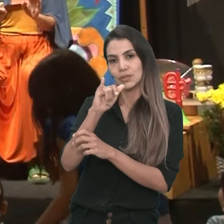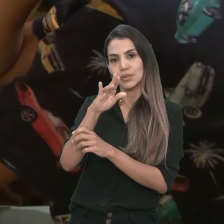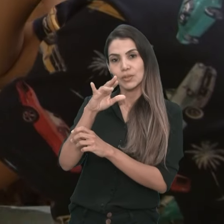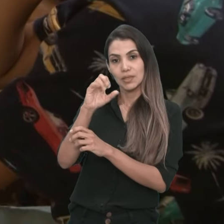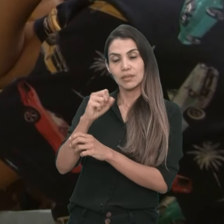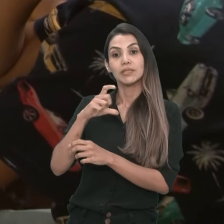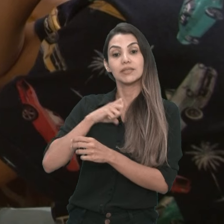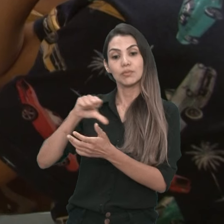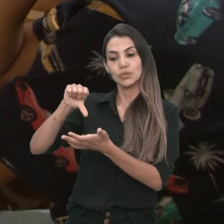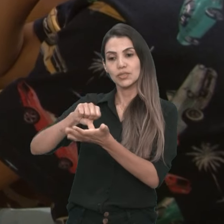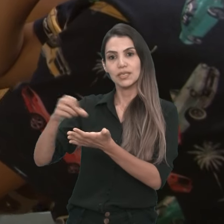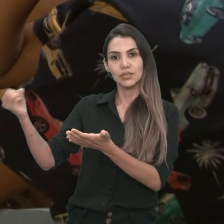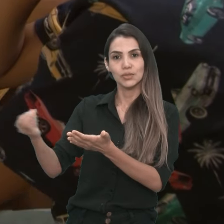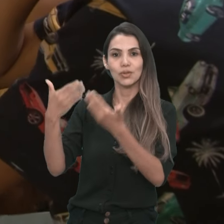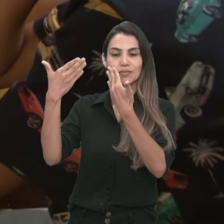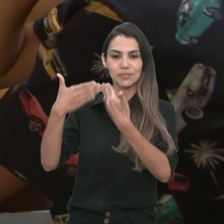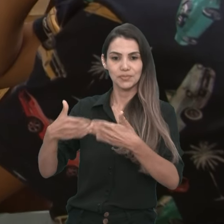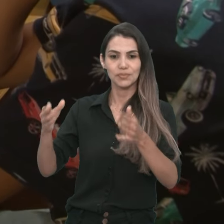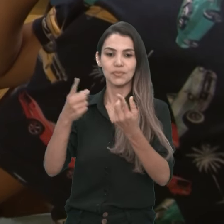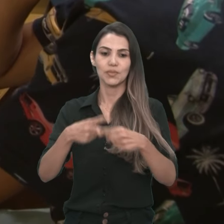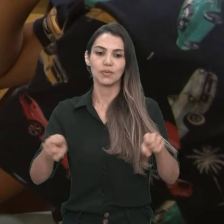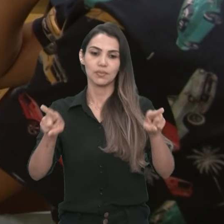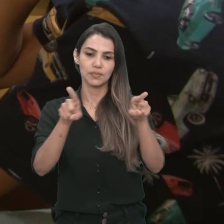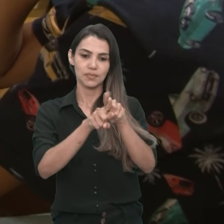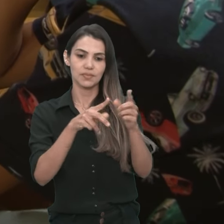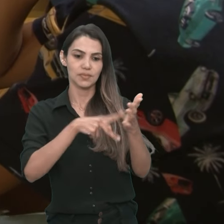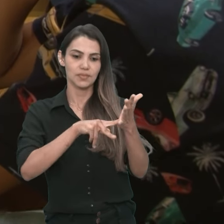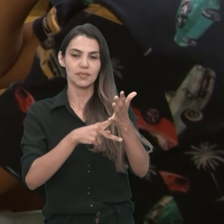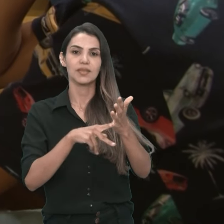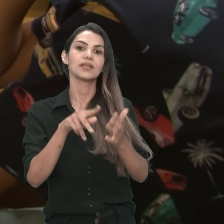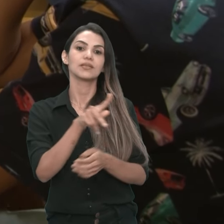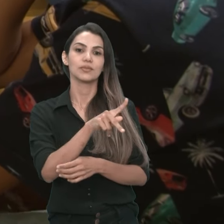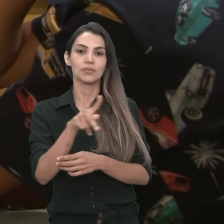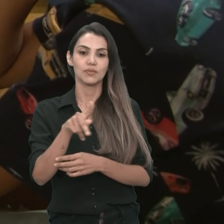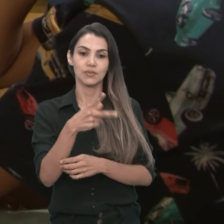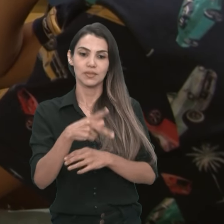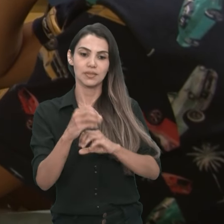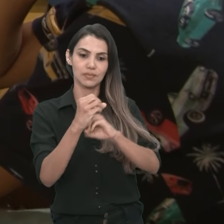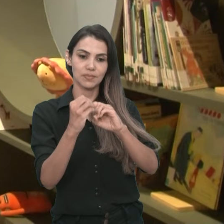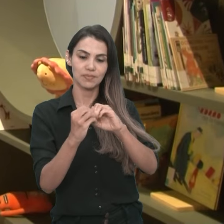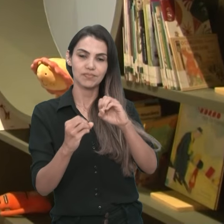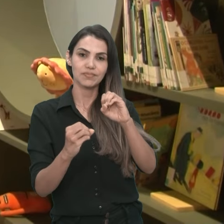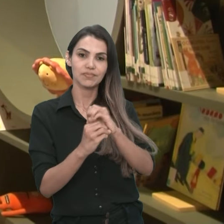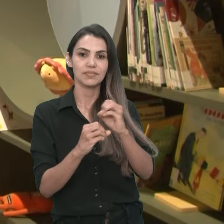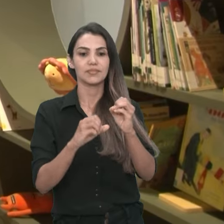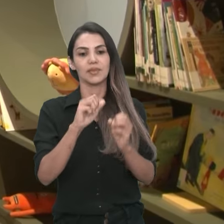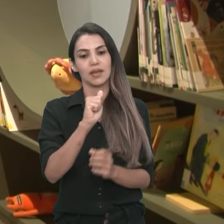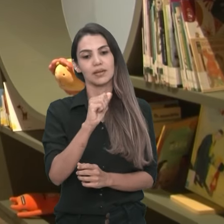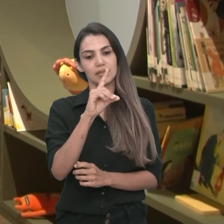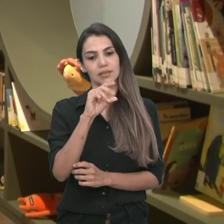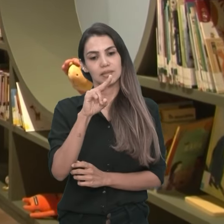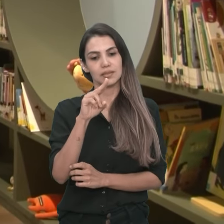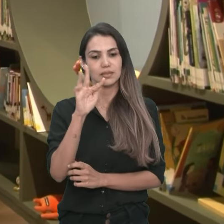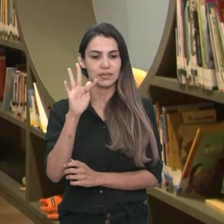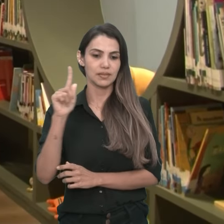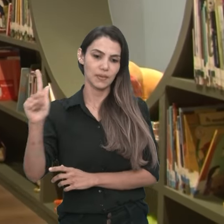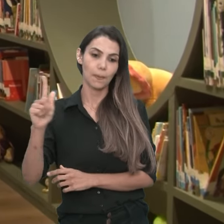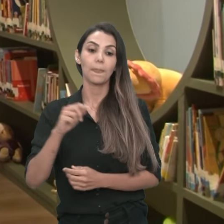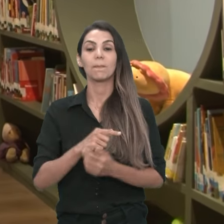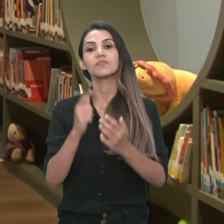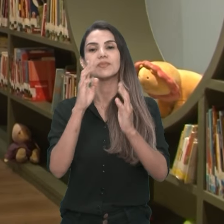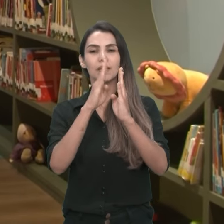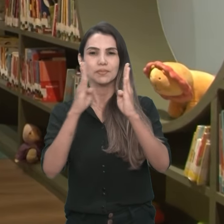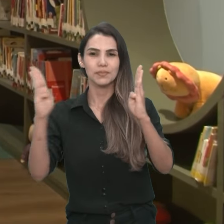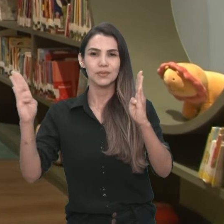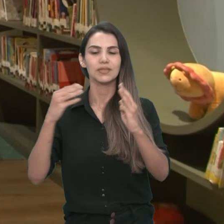uma nova unidade em parceria com o sindicato dos professores da UFG adfg a biblioteca